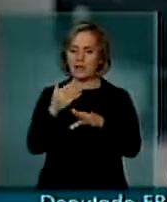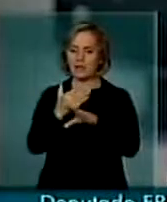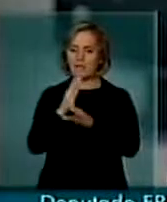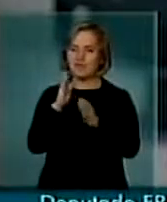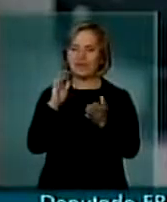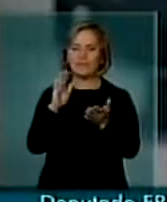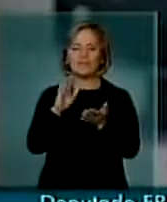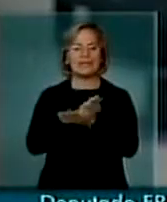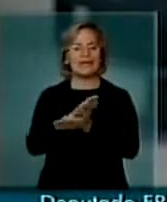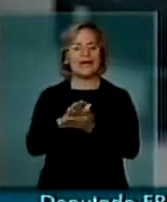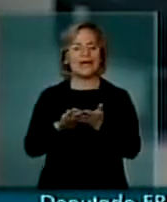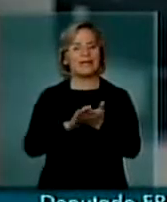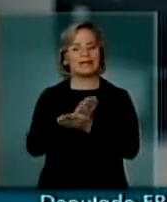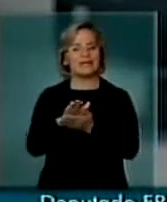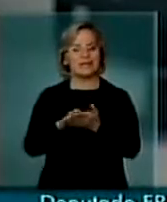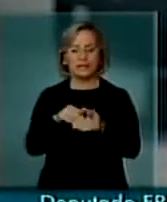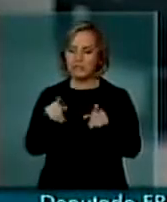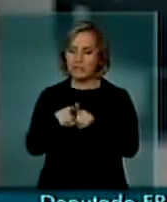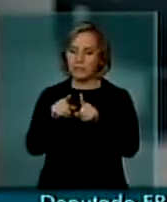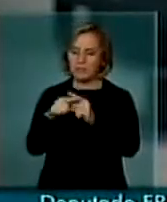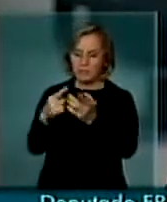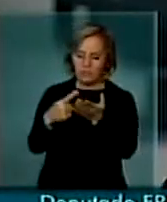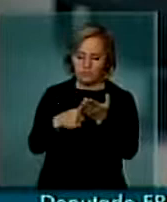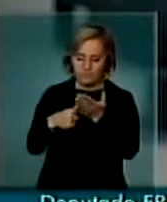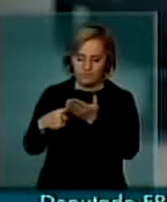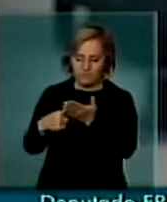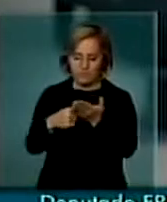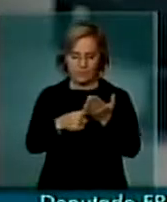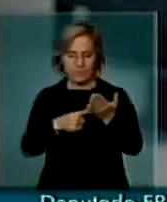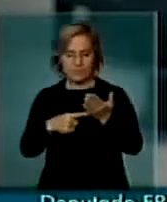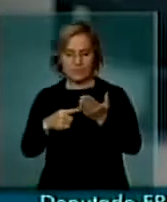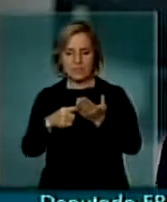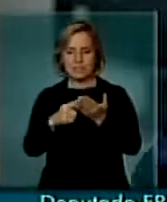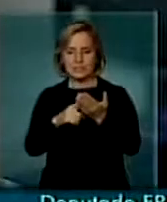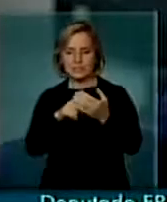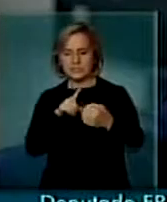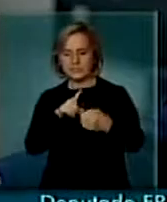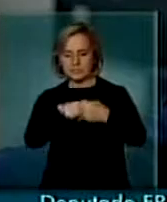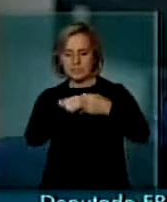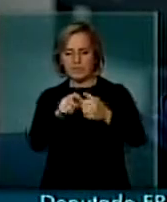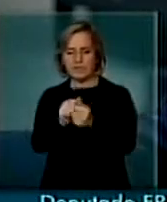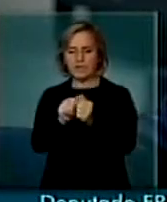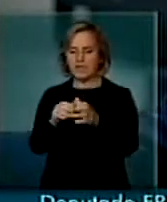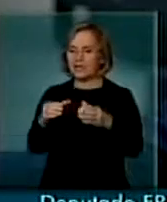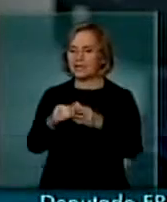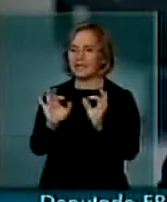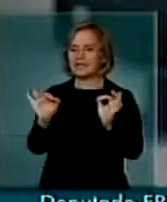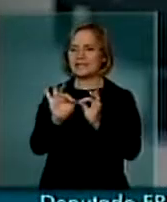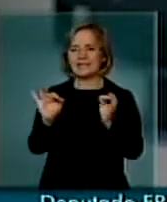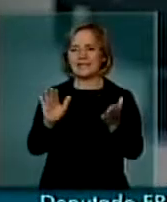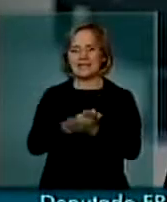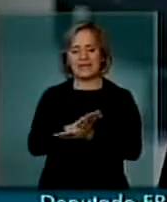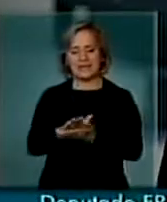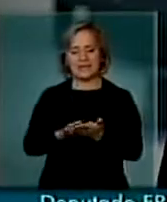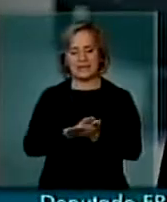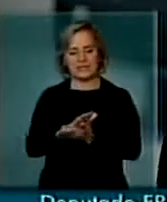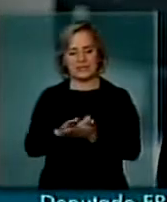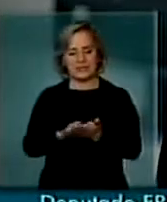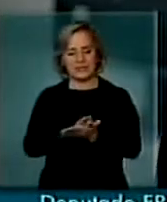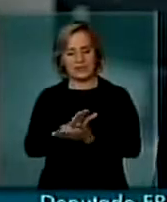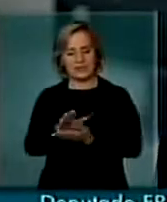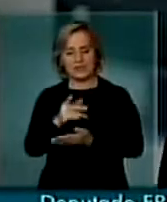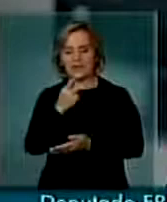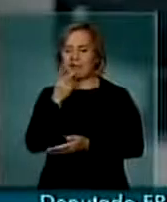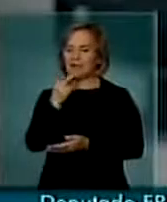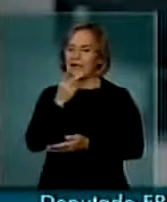aqueles mecanismos indutores de fidelidade partidária, e ficou aprovada aí uma fidelidade meia boca,